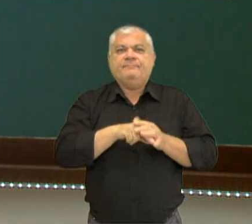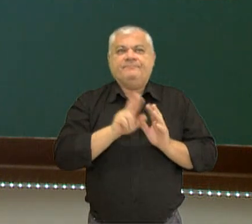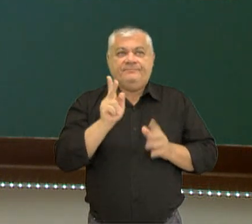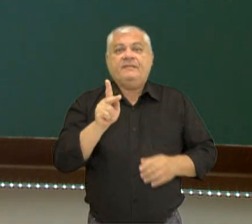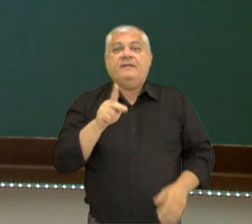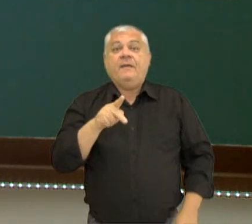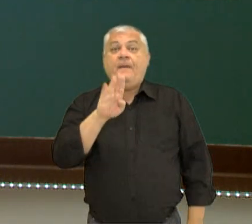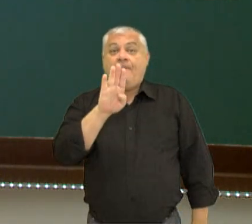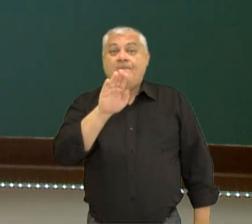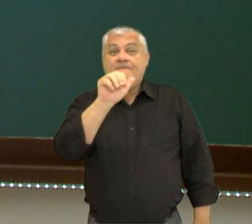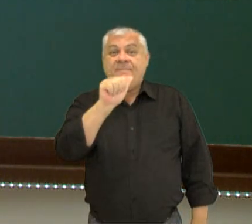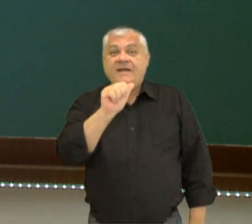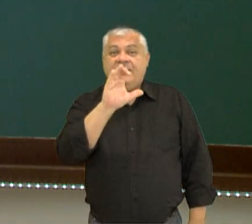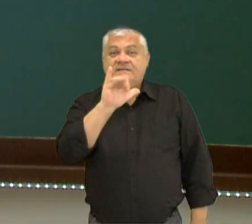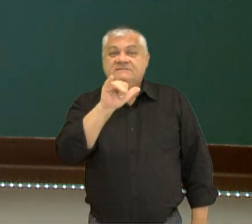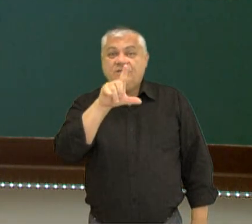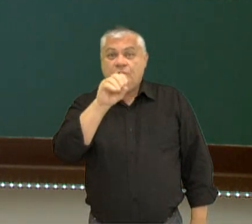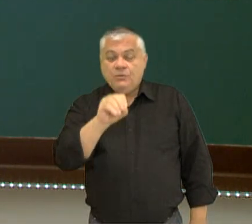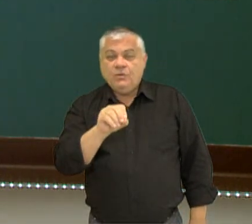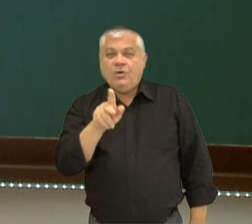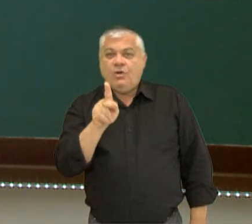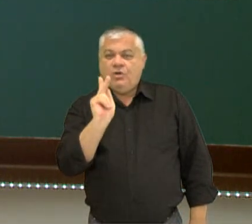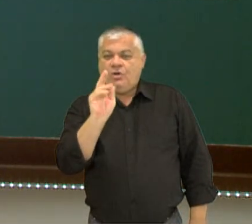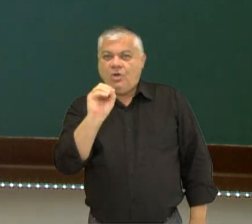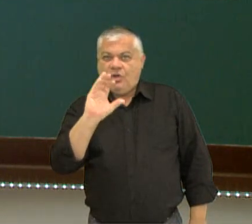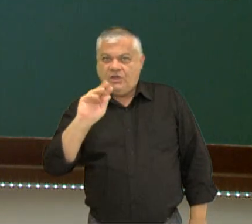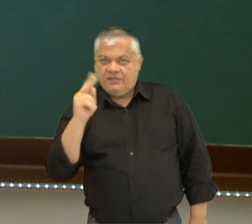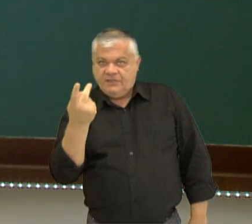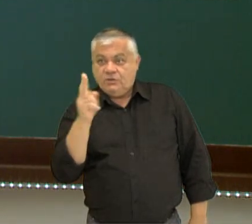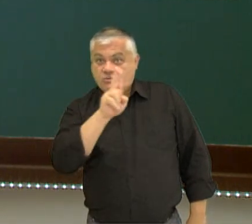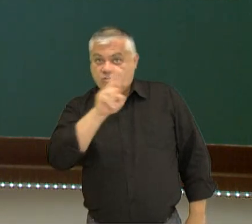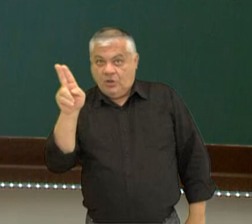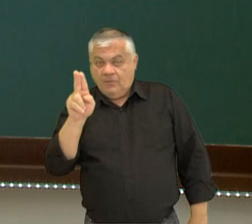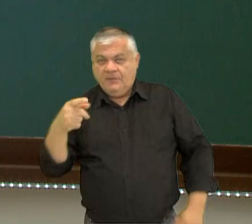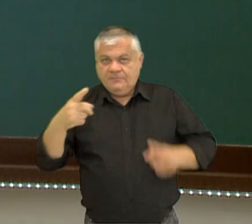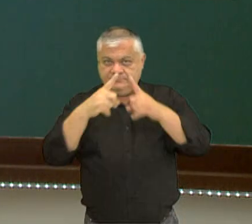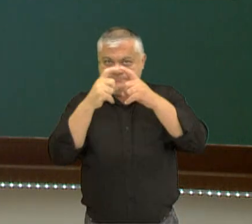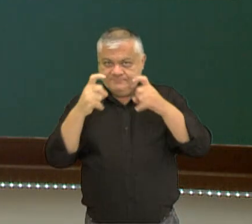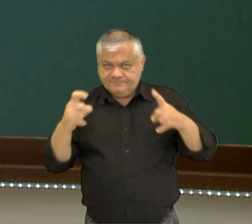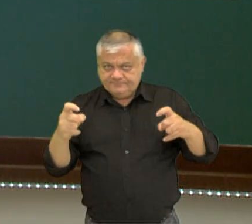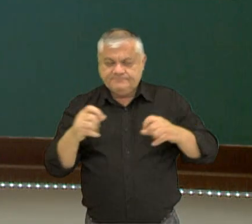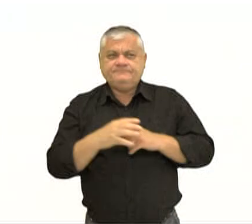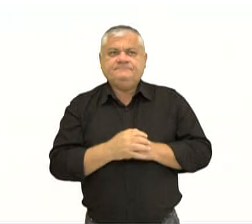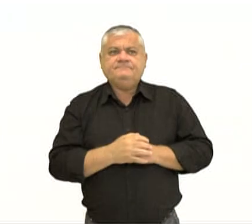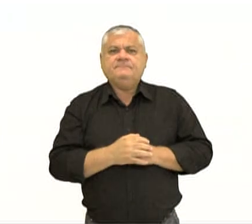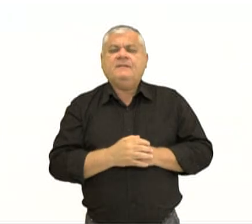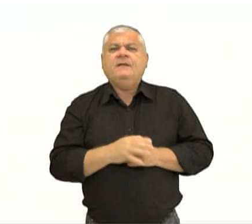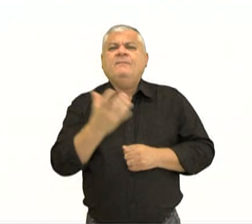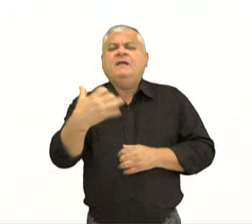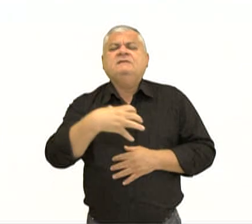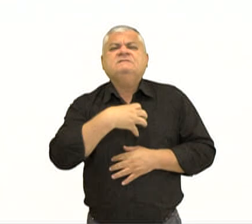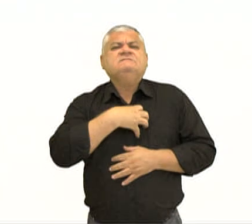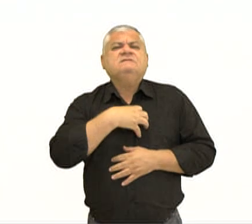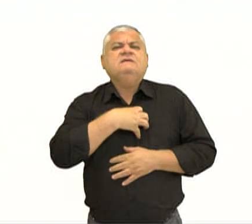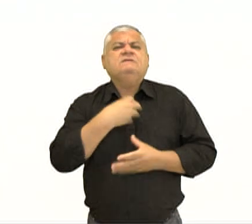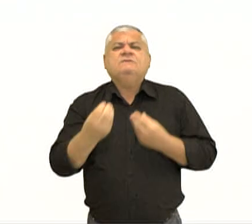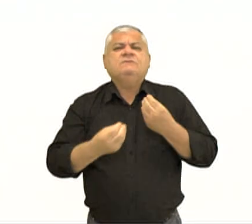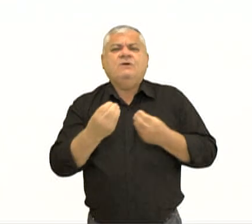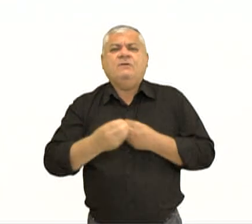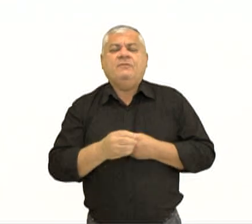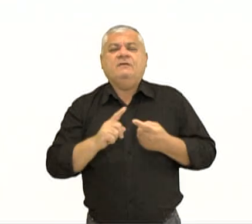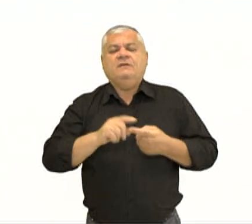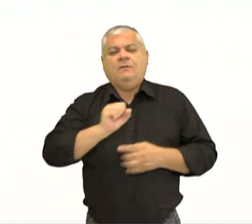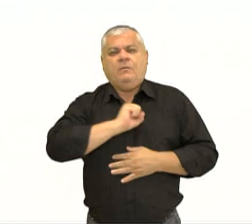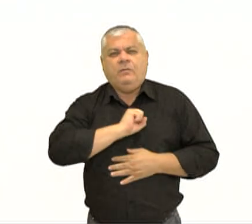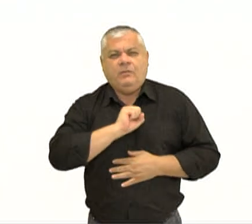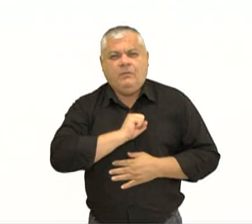como bacilo de Koch, tá? Embora este seja seu nome científico. Quais são os sintomas dessa doença?